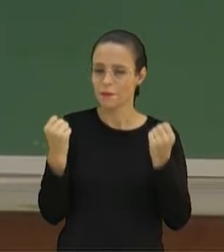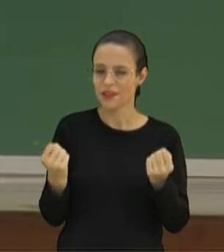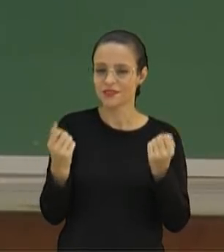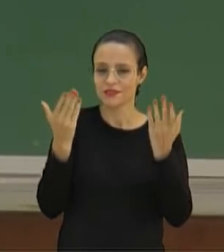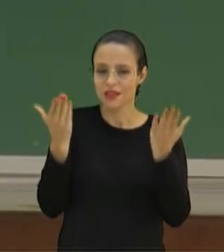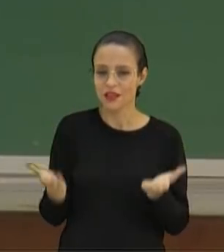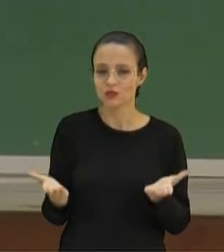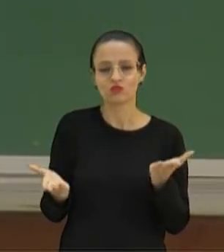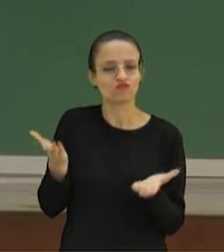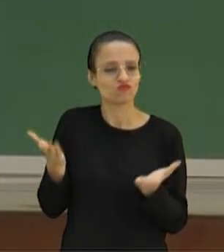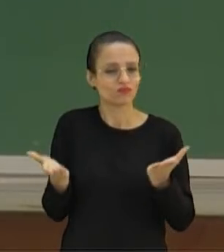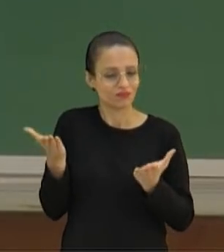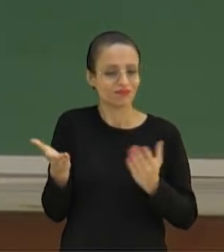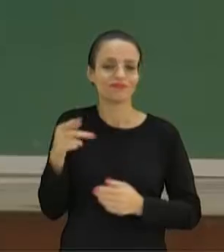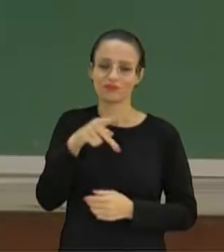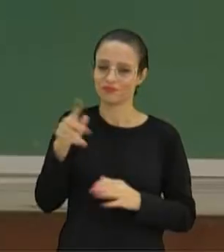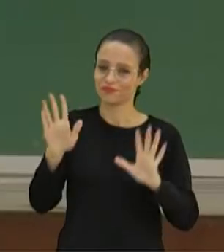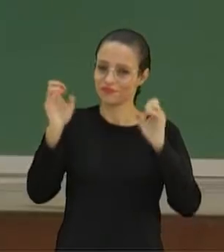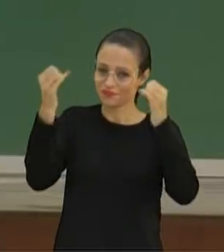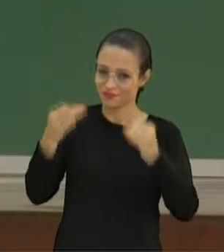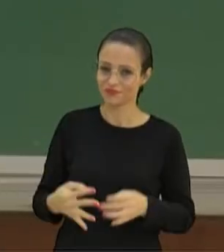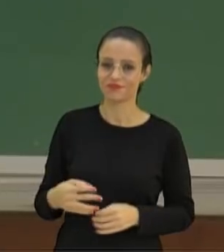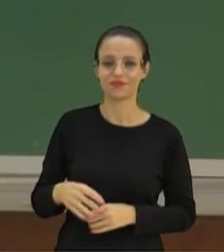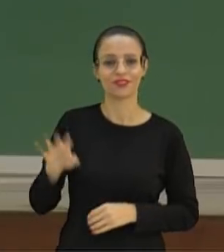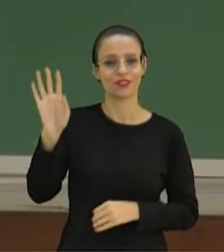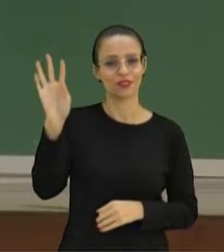muito pesada? Prof já falou, a